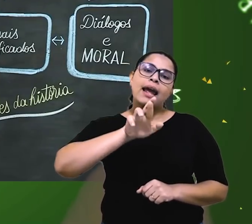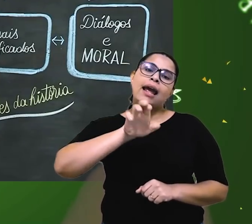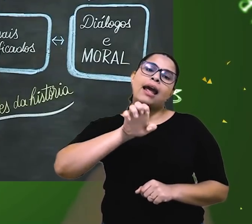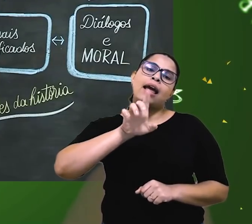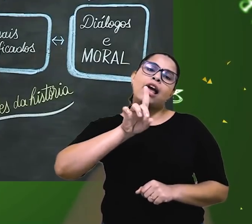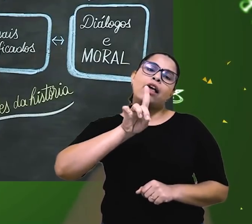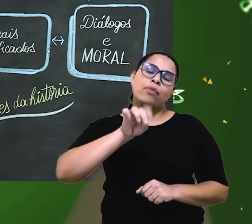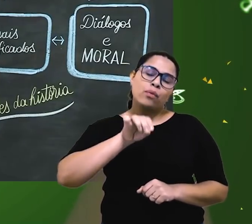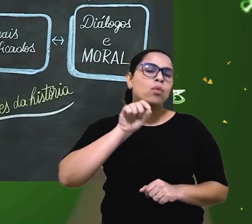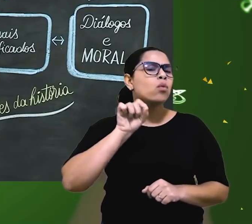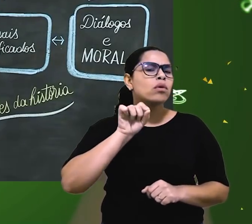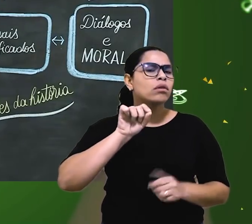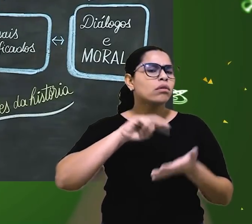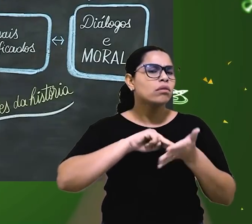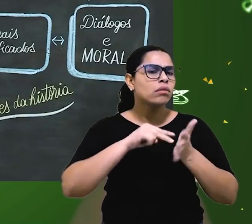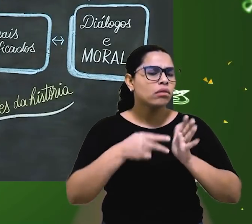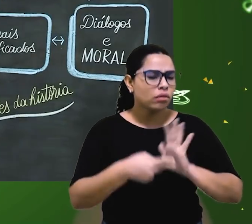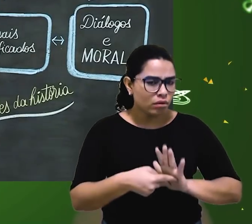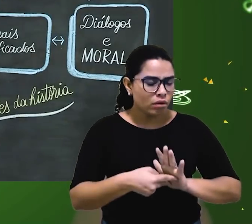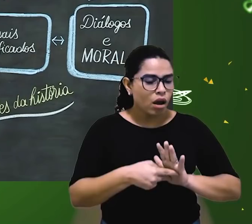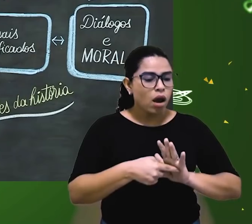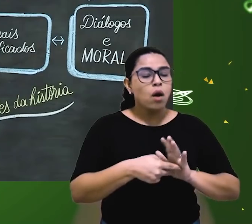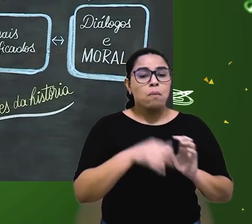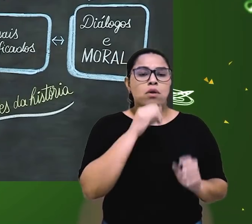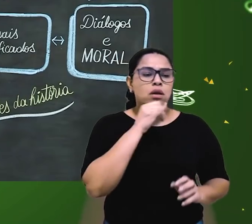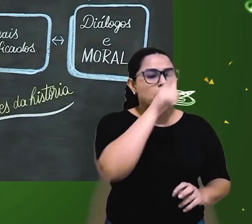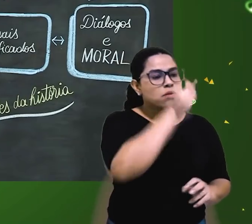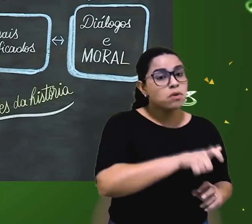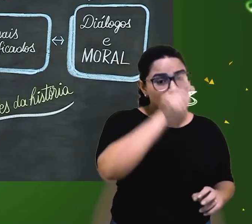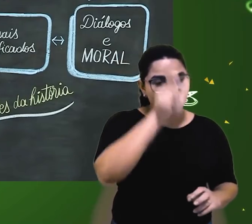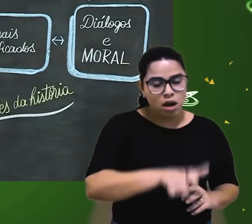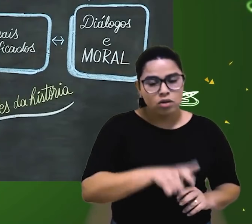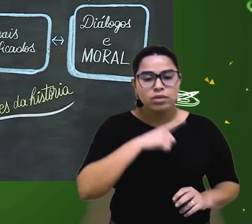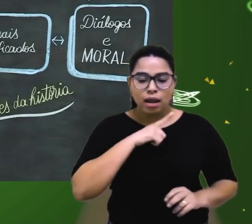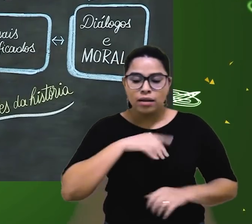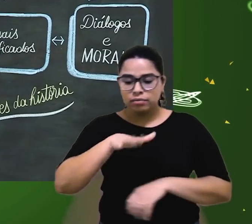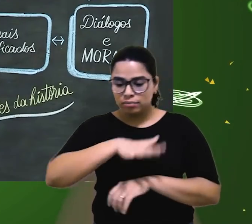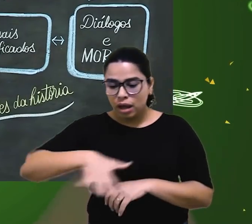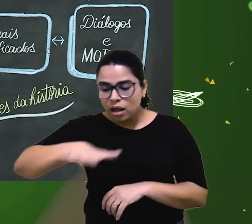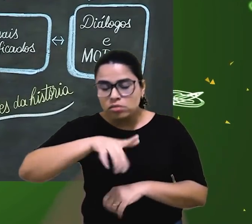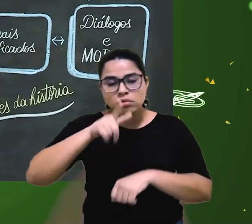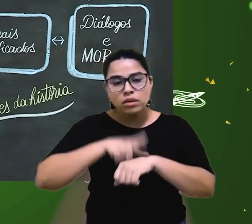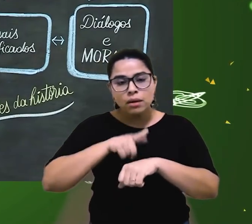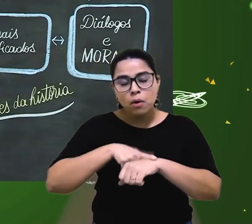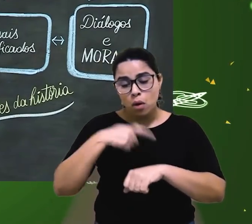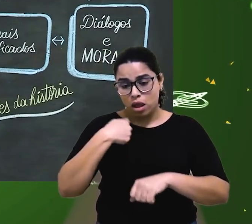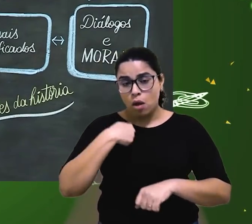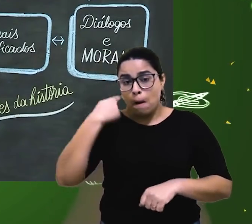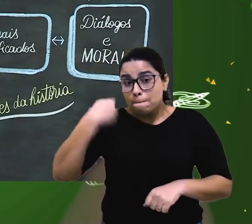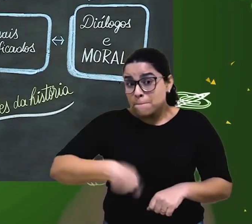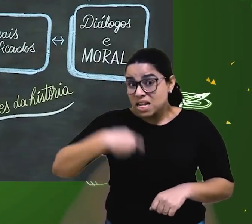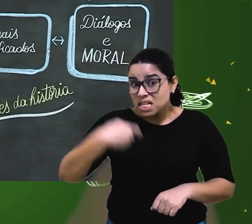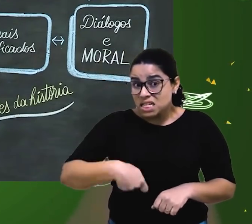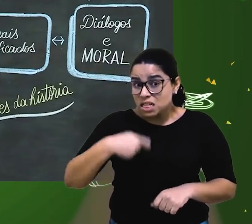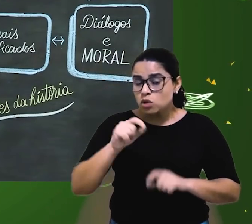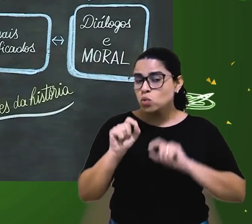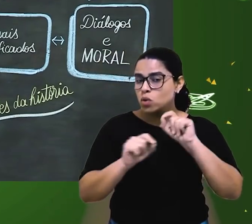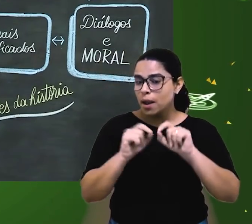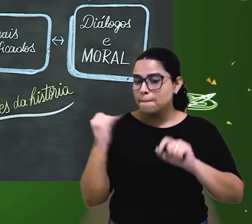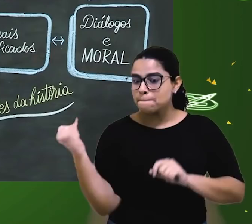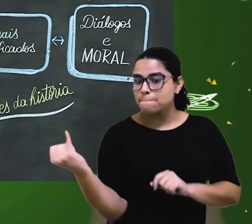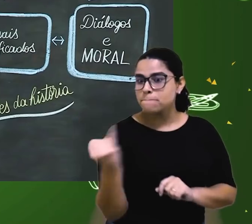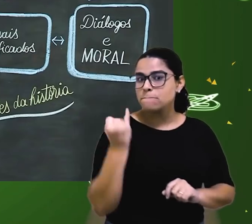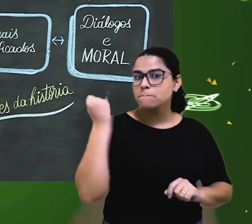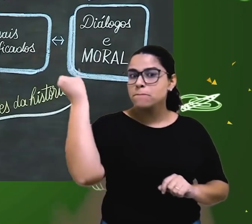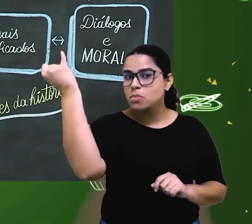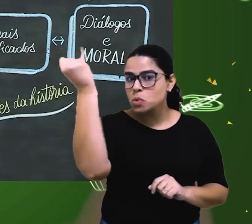eles vivenciam uma história em um dado lugar, em um dado tempo. Mas eu preciso de um enredo, que é um elemento fundamental numa construção